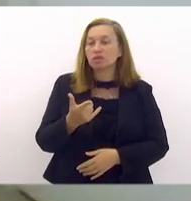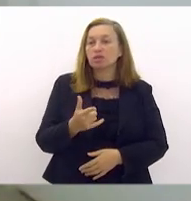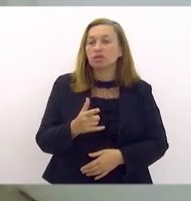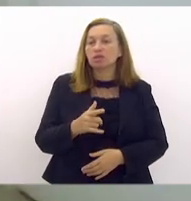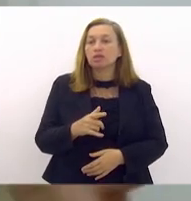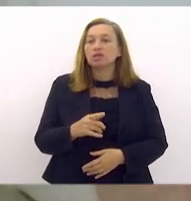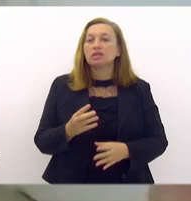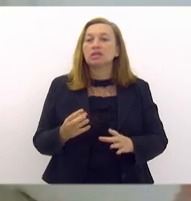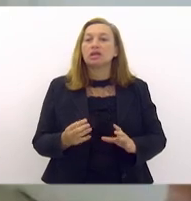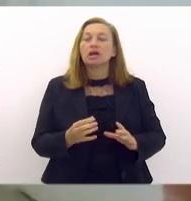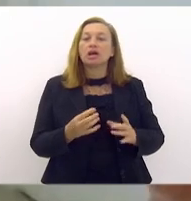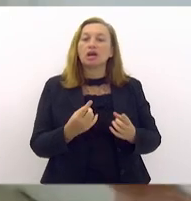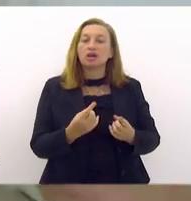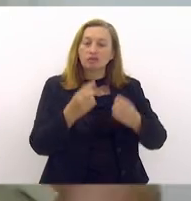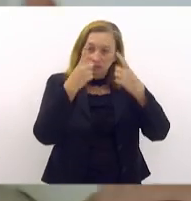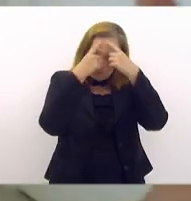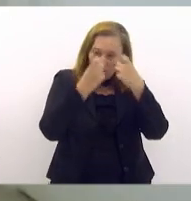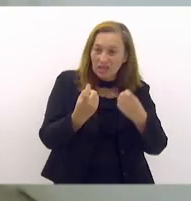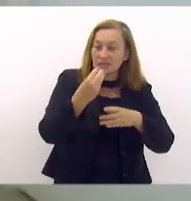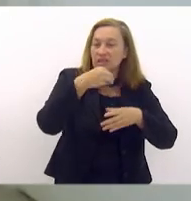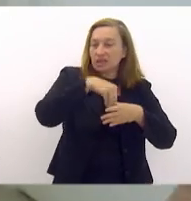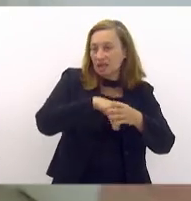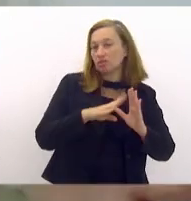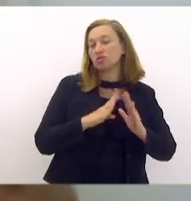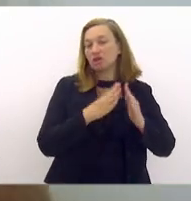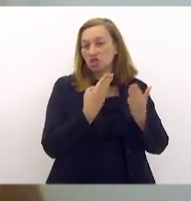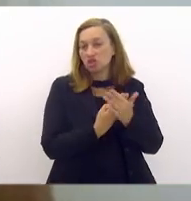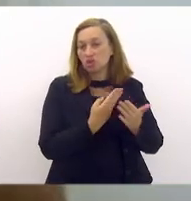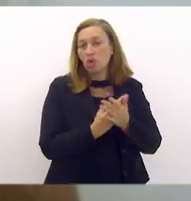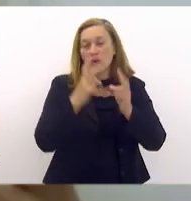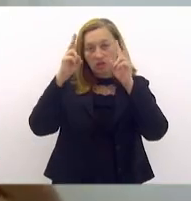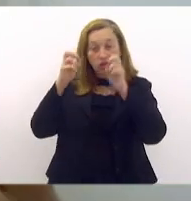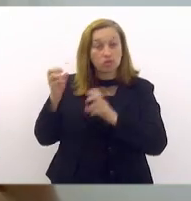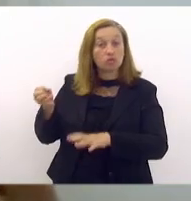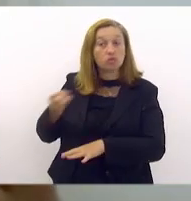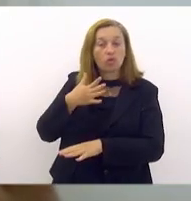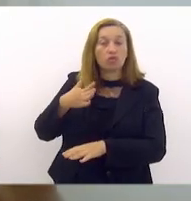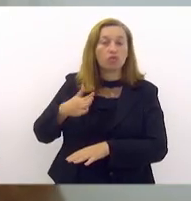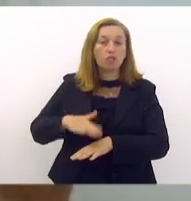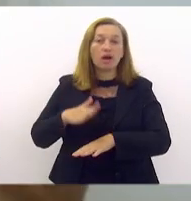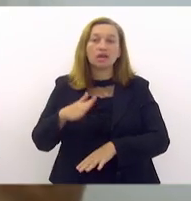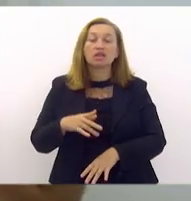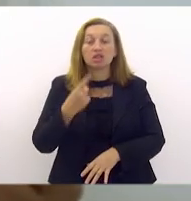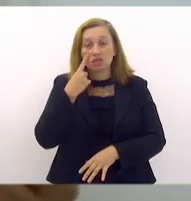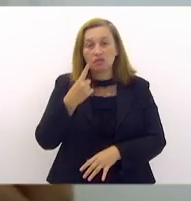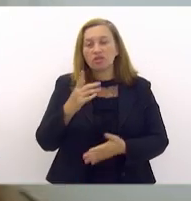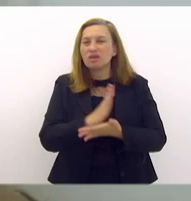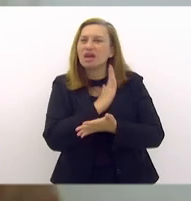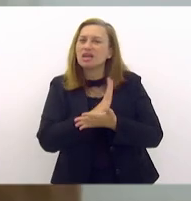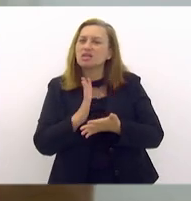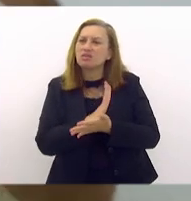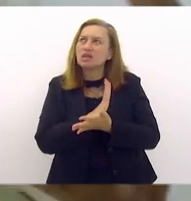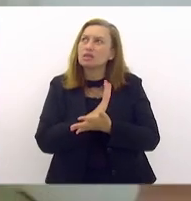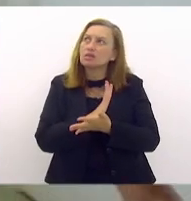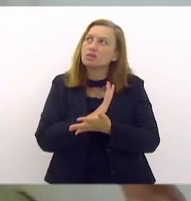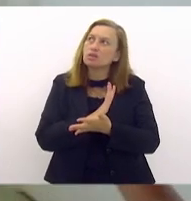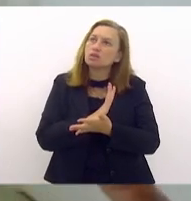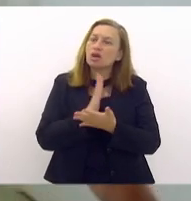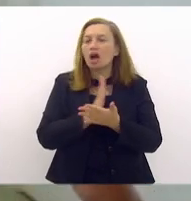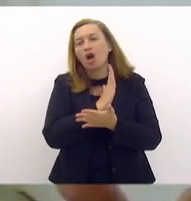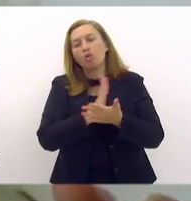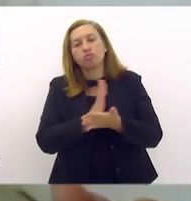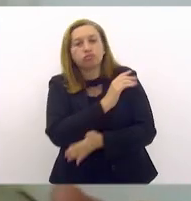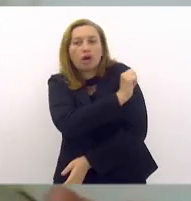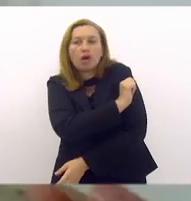às escolas. Eu estou trazendo esse exemplo porque é o mais recente, mas a gente tem visto que muitas vezes algum aluno